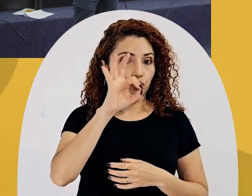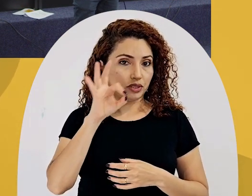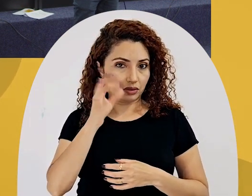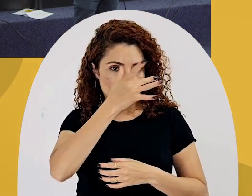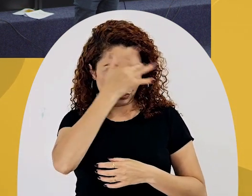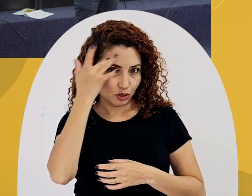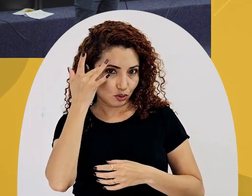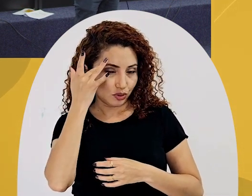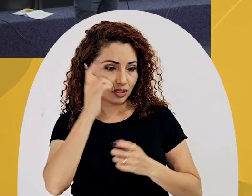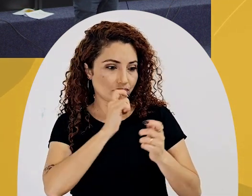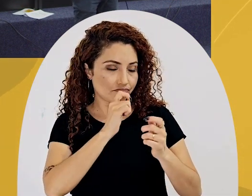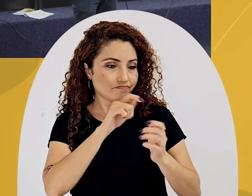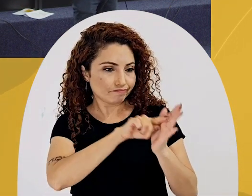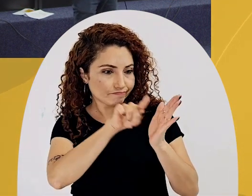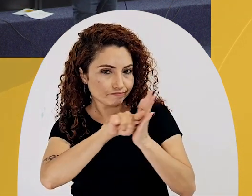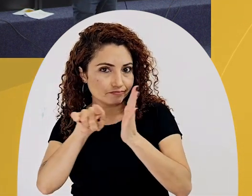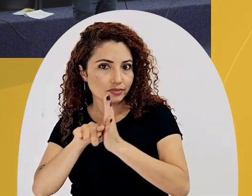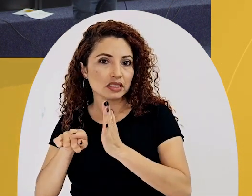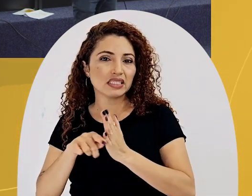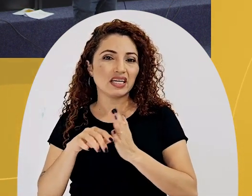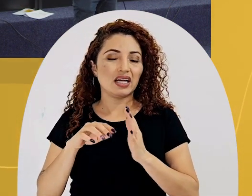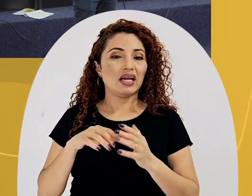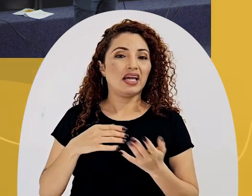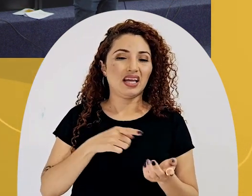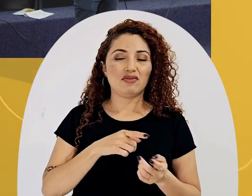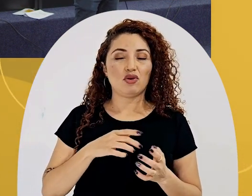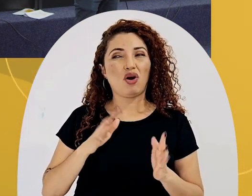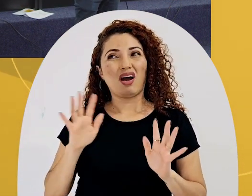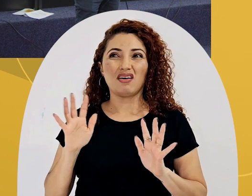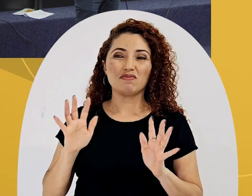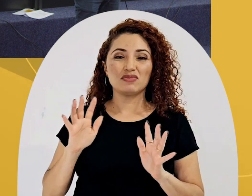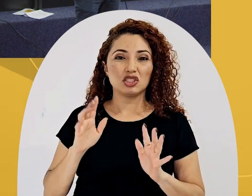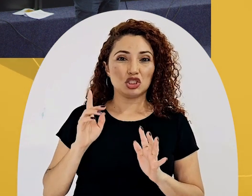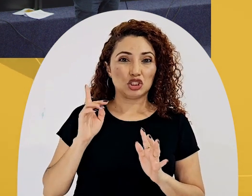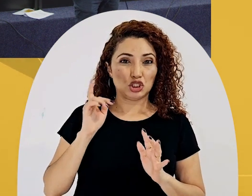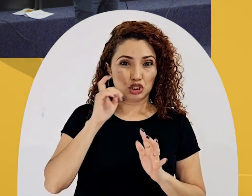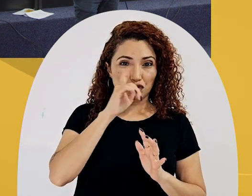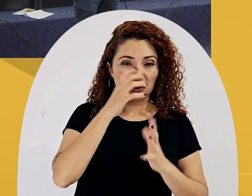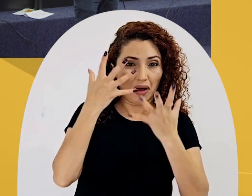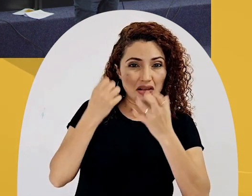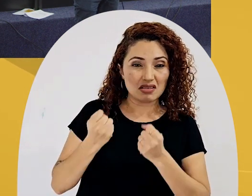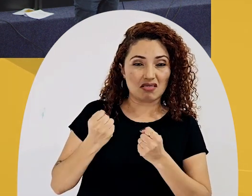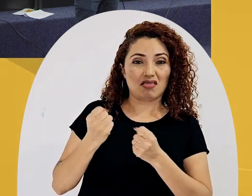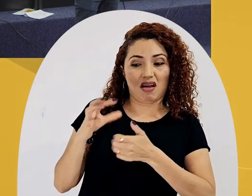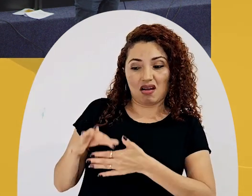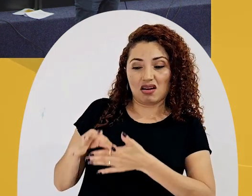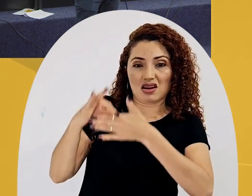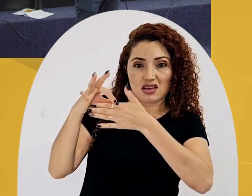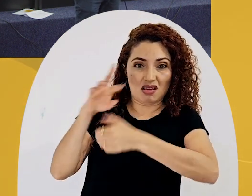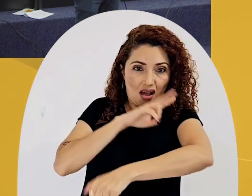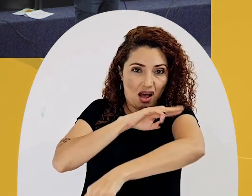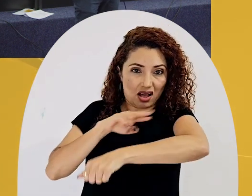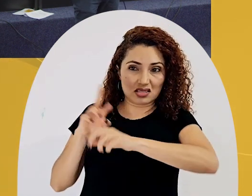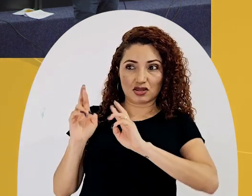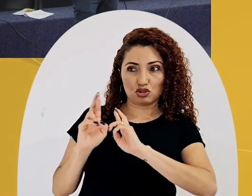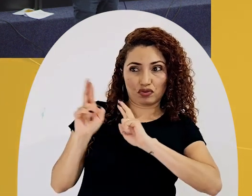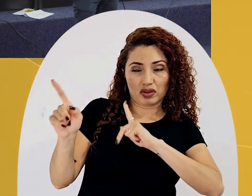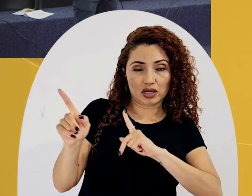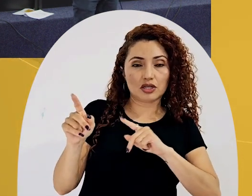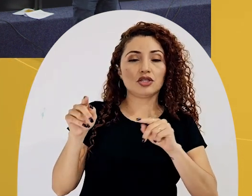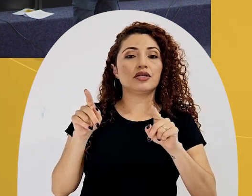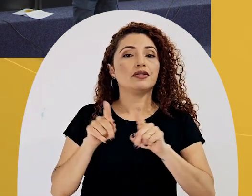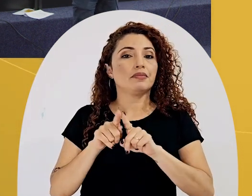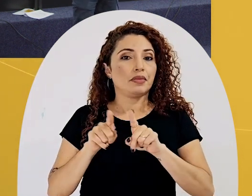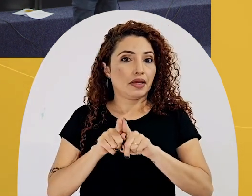8%, né, dessas pessoas entrevistadas teriam dificuldade em ter uma liderança com a raça diferente da sua.